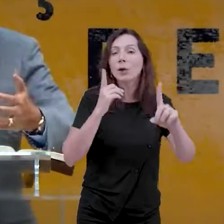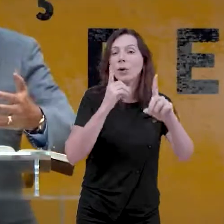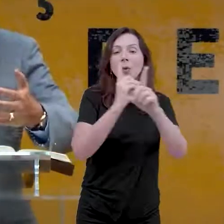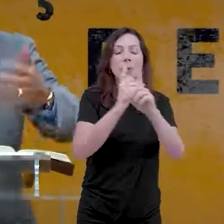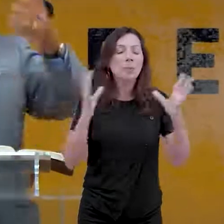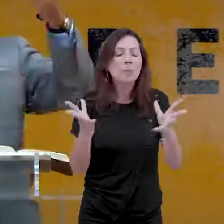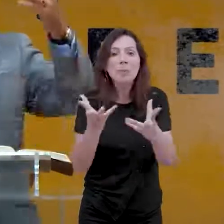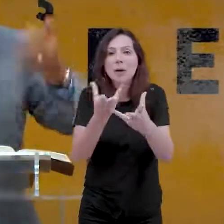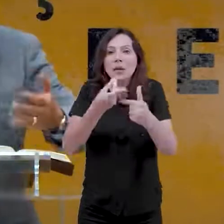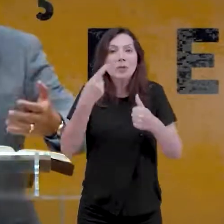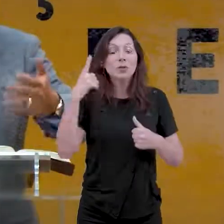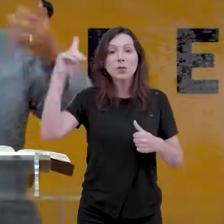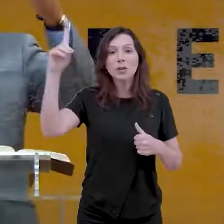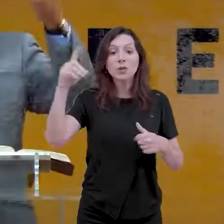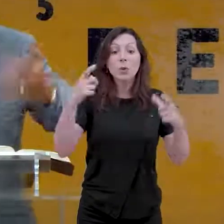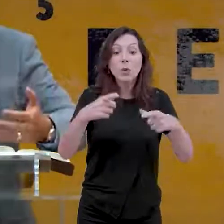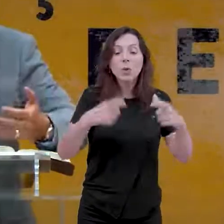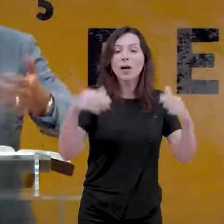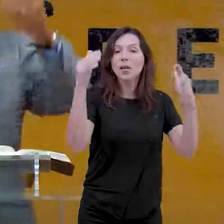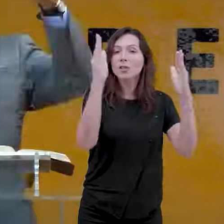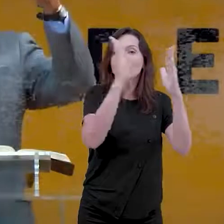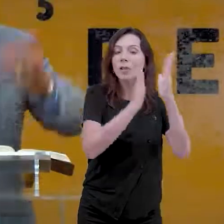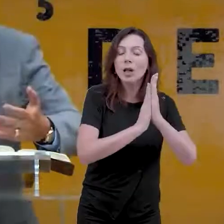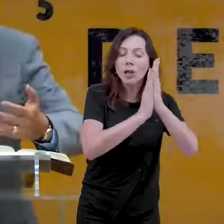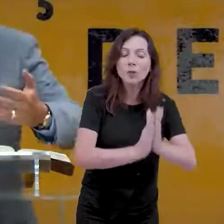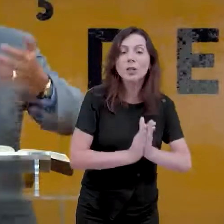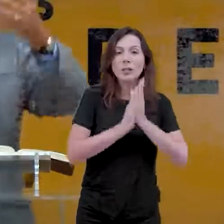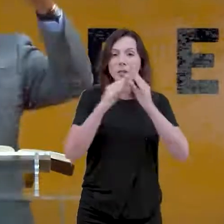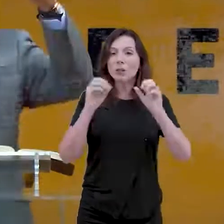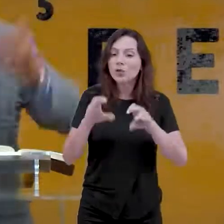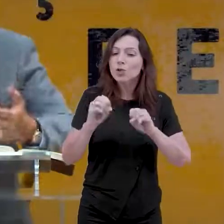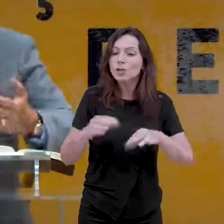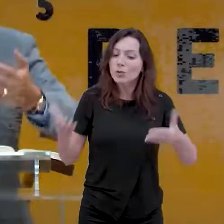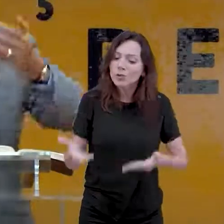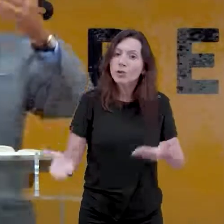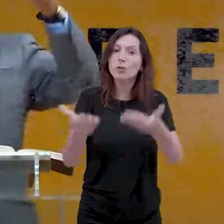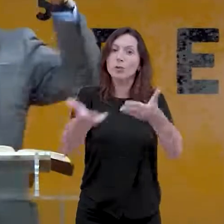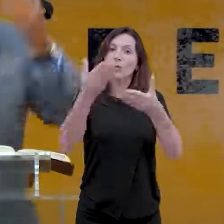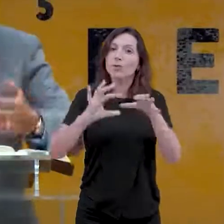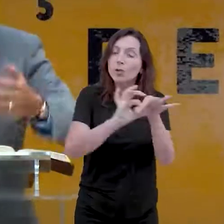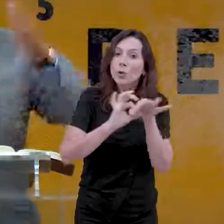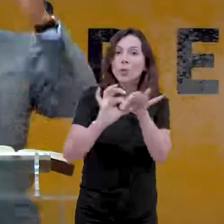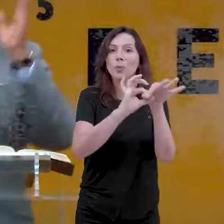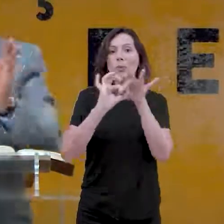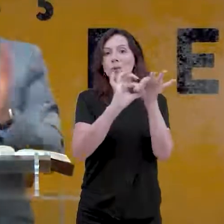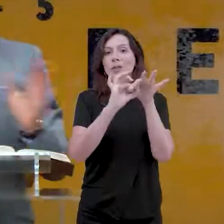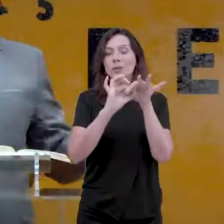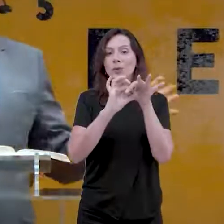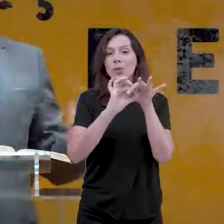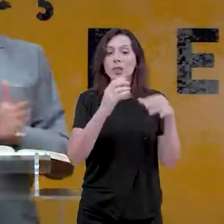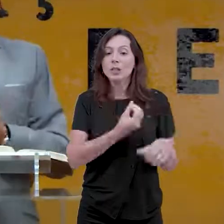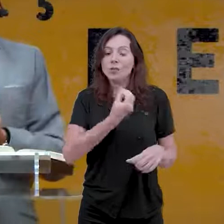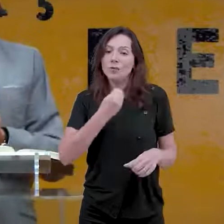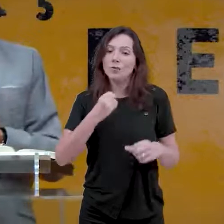e transformador. Aqui é lugar de adoração, aqui é lugar de instrução, aqui é lugar de exortação, aqui é lugar de comunhão, aqui é lugar de